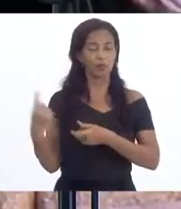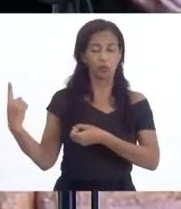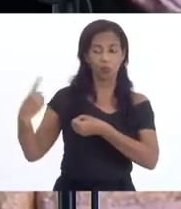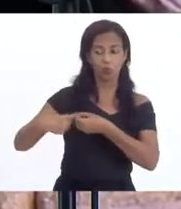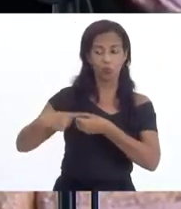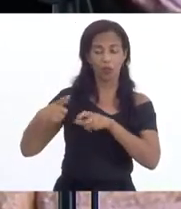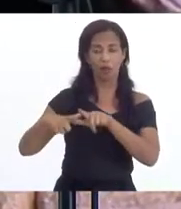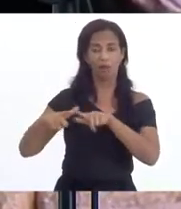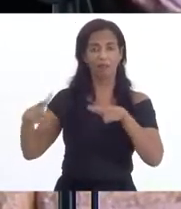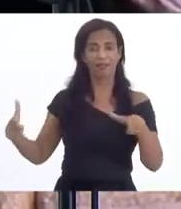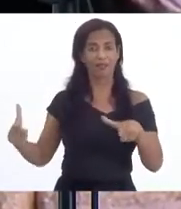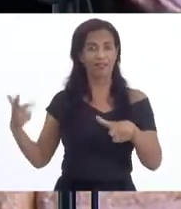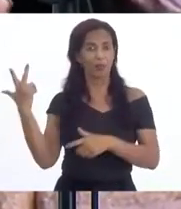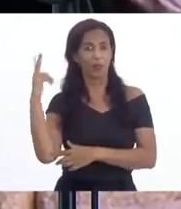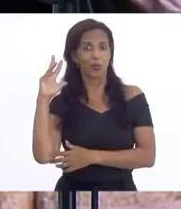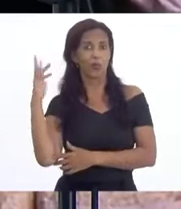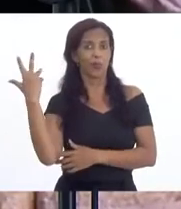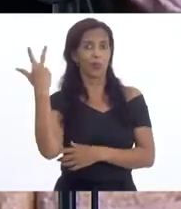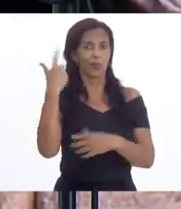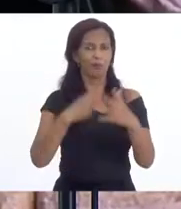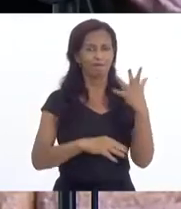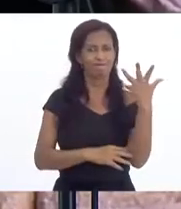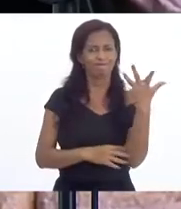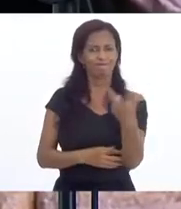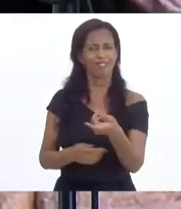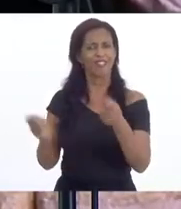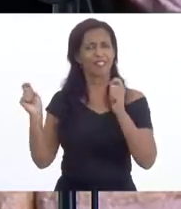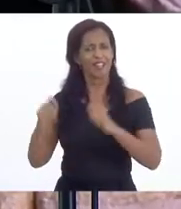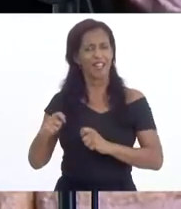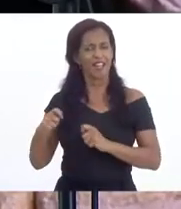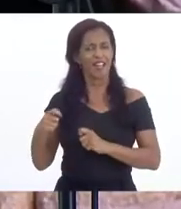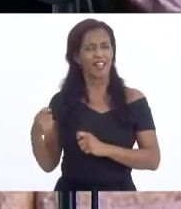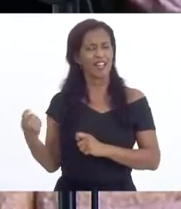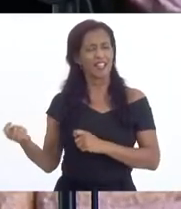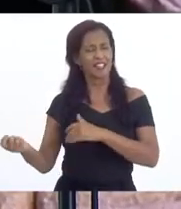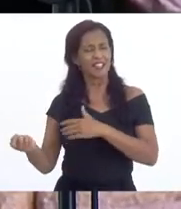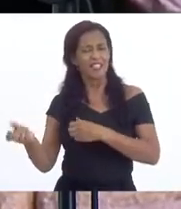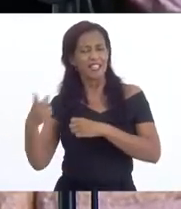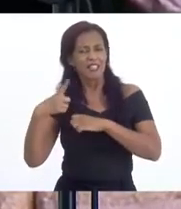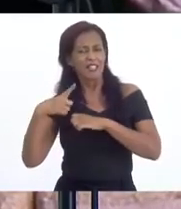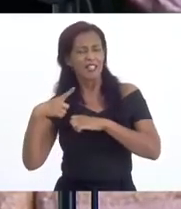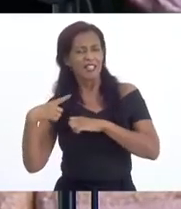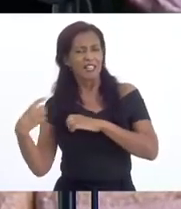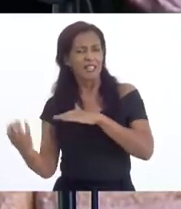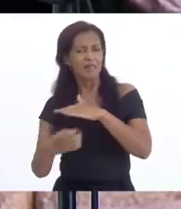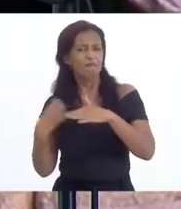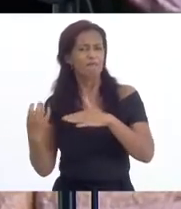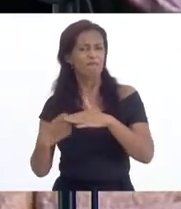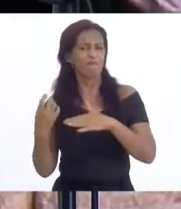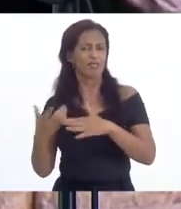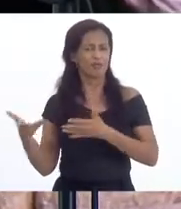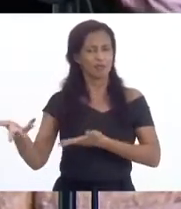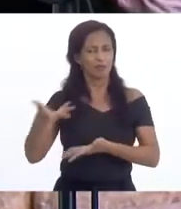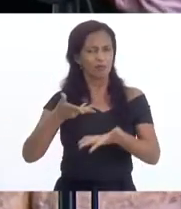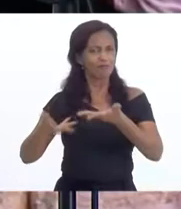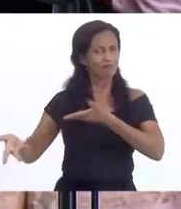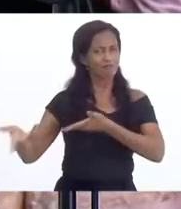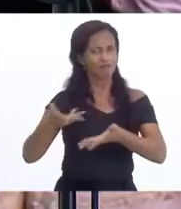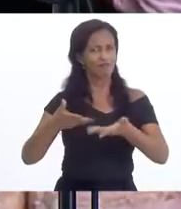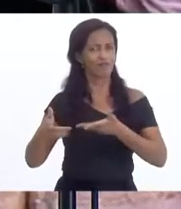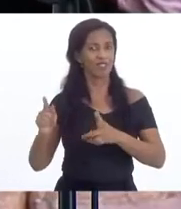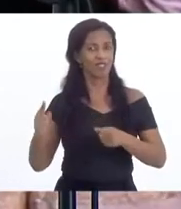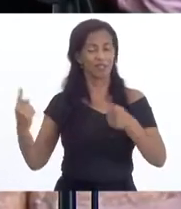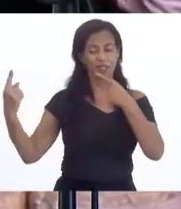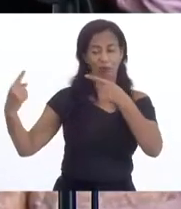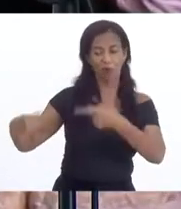uma grande e bela natureza que permitiu esse grande empreendimento, aos quais é sempre muito citado e talvez seja um dos